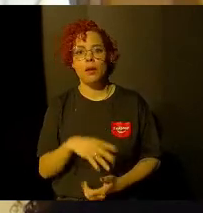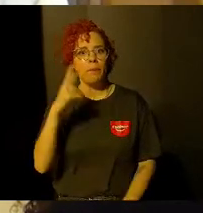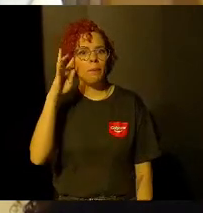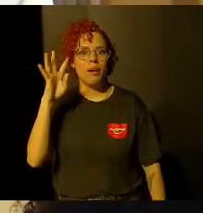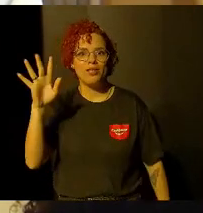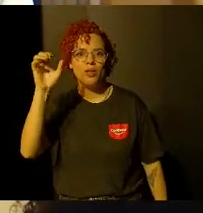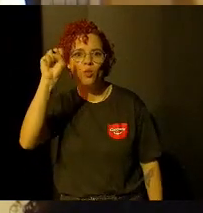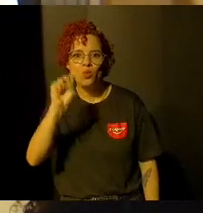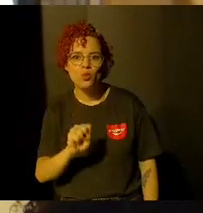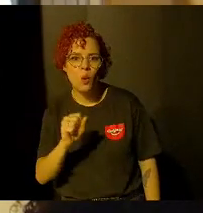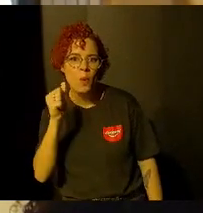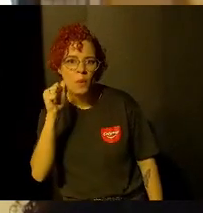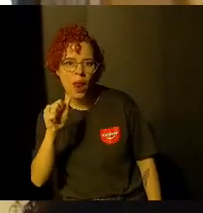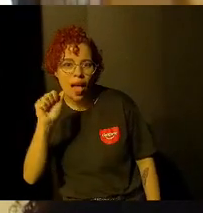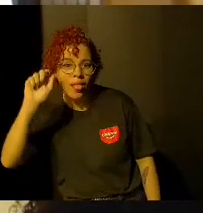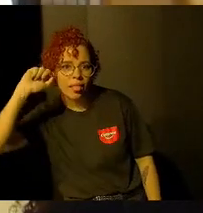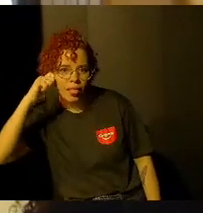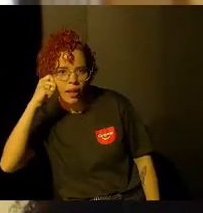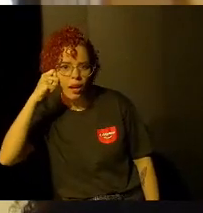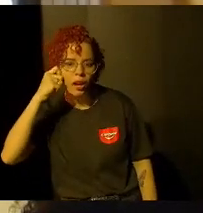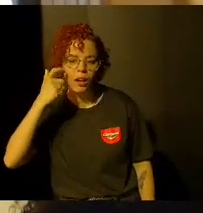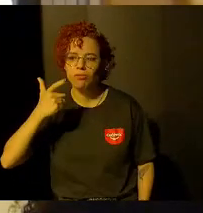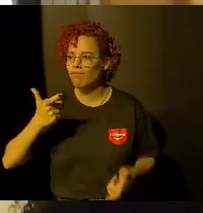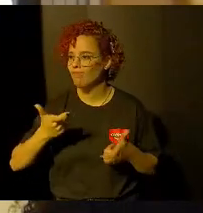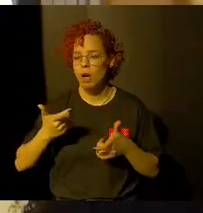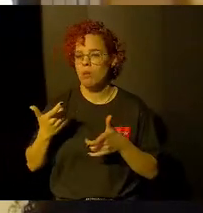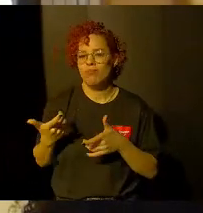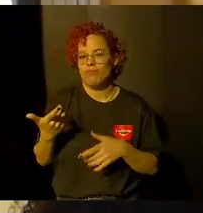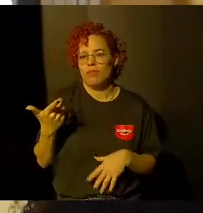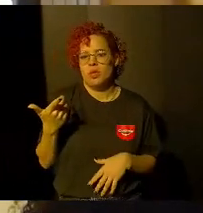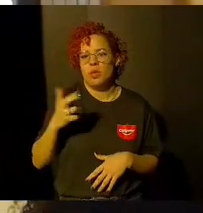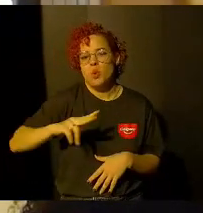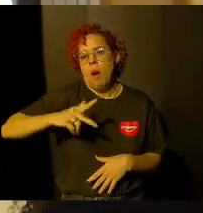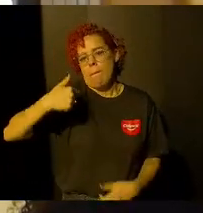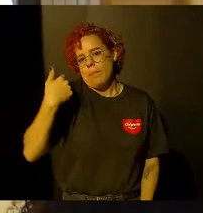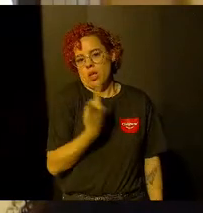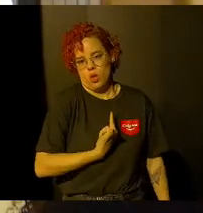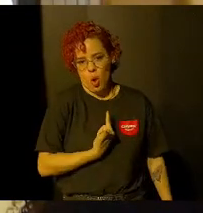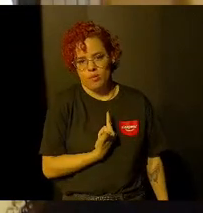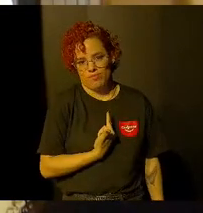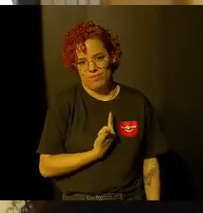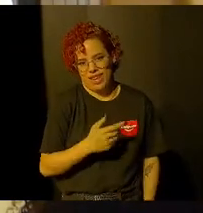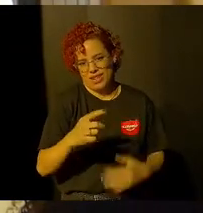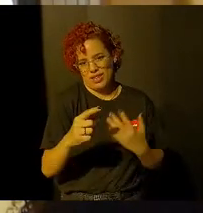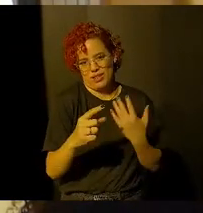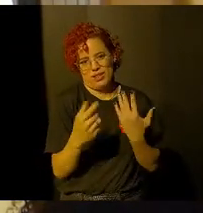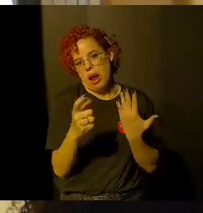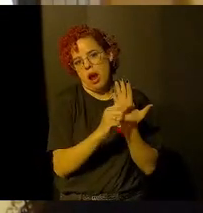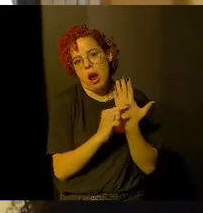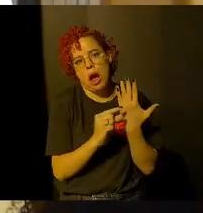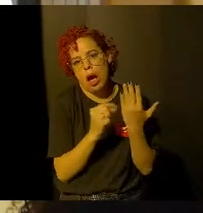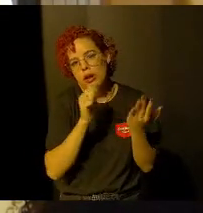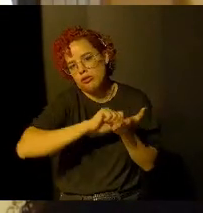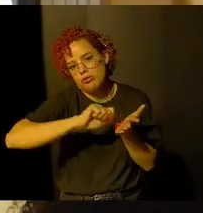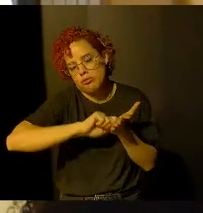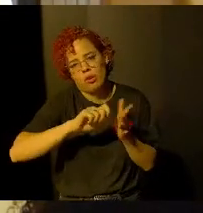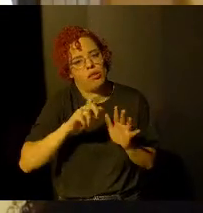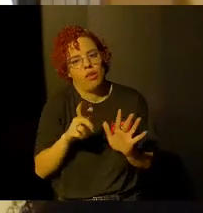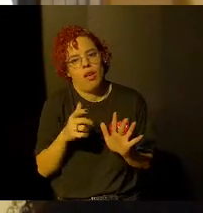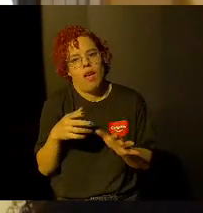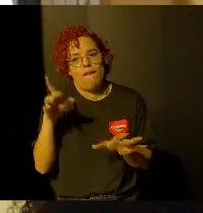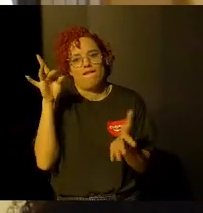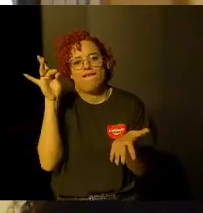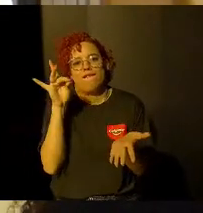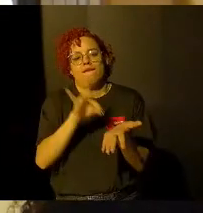do mundo sendo mulher negra esse lugar não nos pertence então a afirmação de escritora essa dúvida Uma afirmação importante